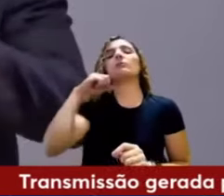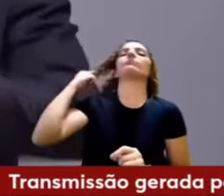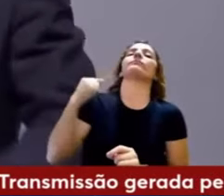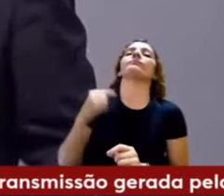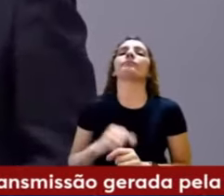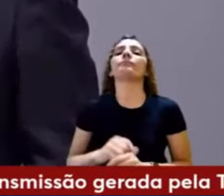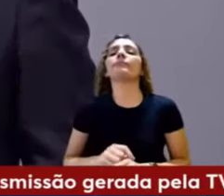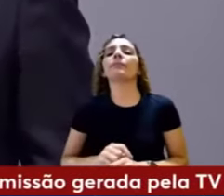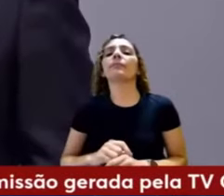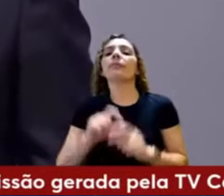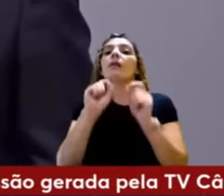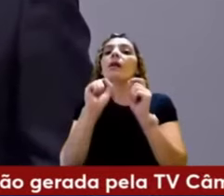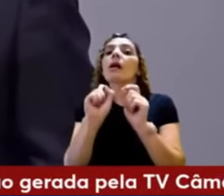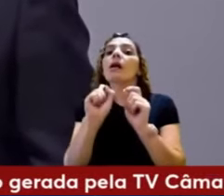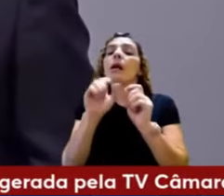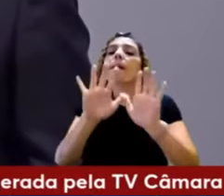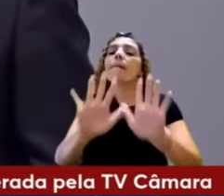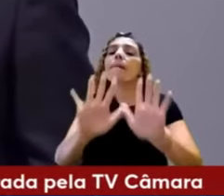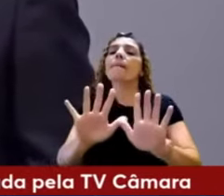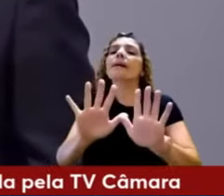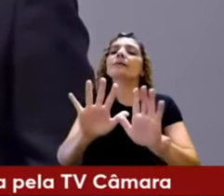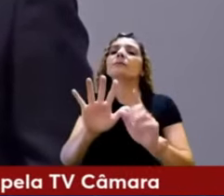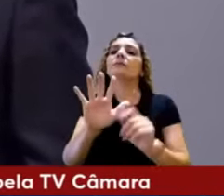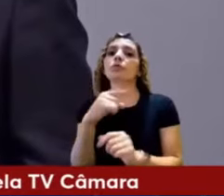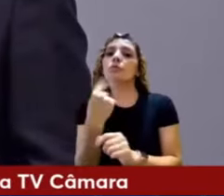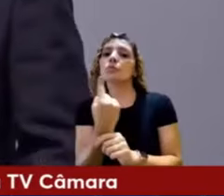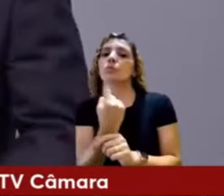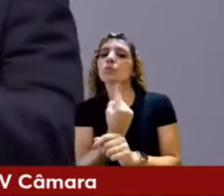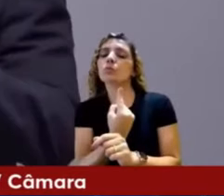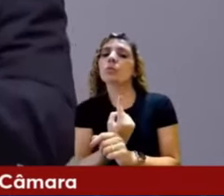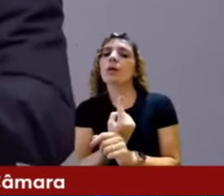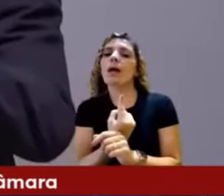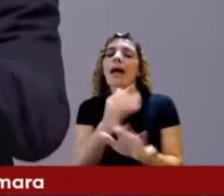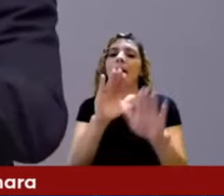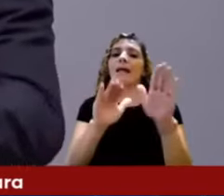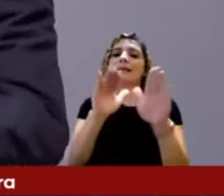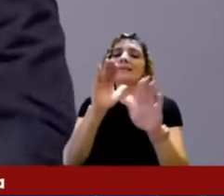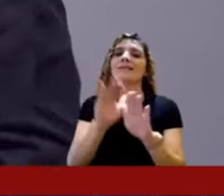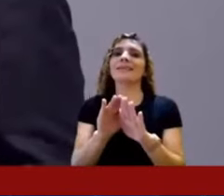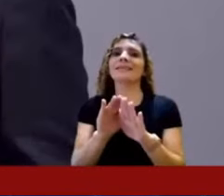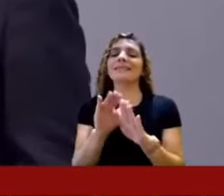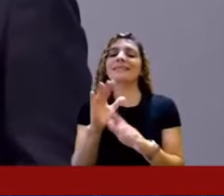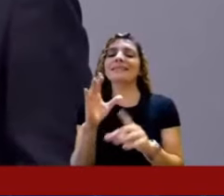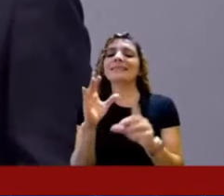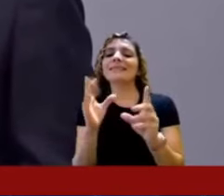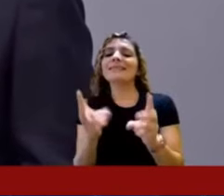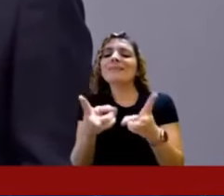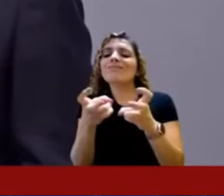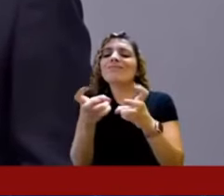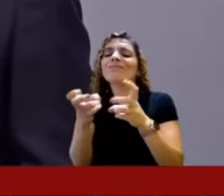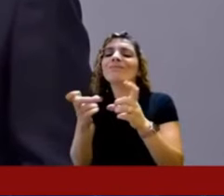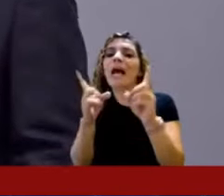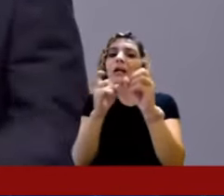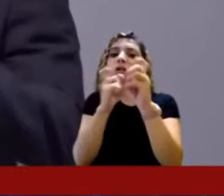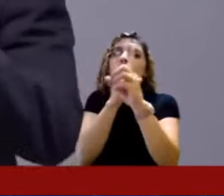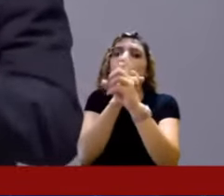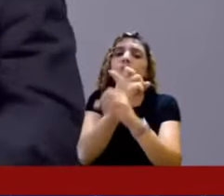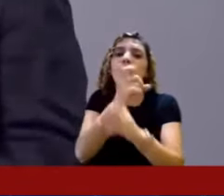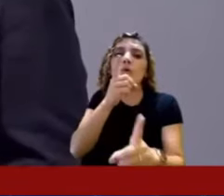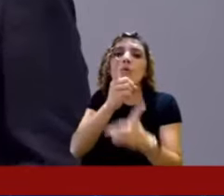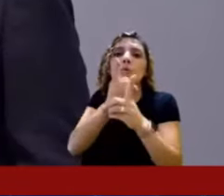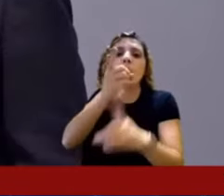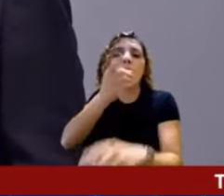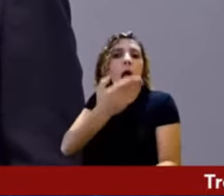e mesmo perto de nós, muitas vezes tínhamos dificuldade de encontrar companheiros e companheiras que